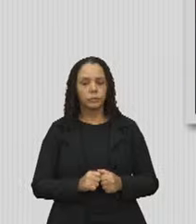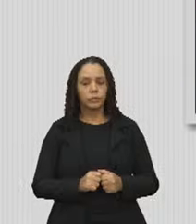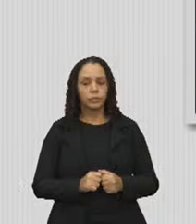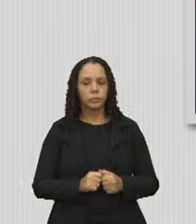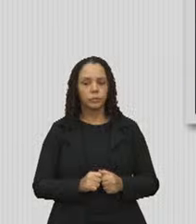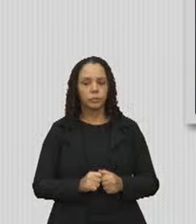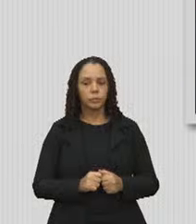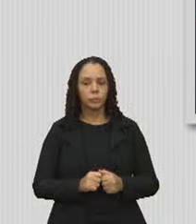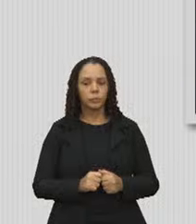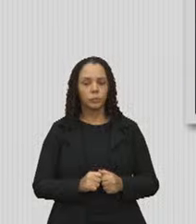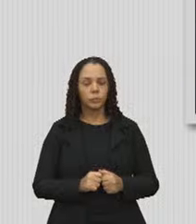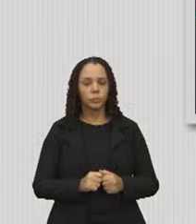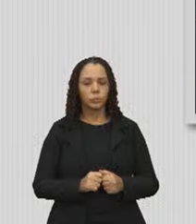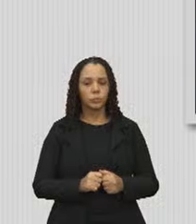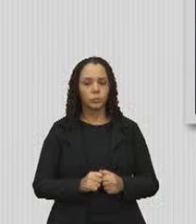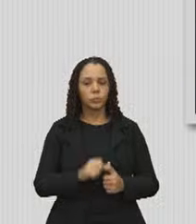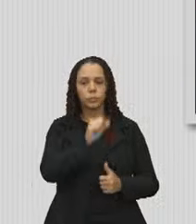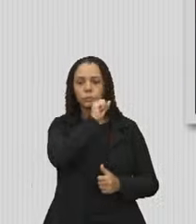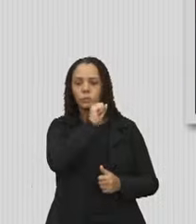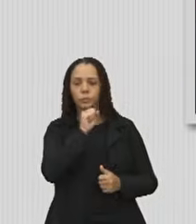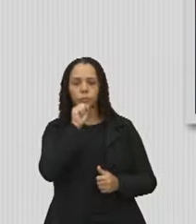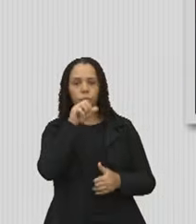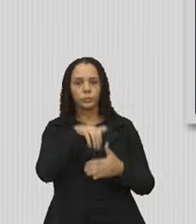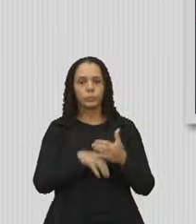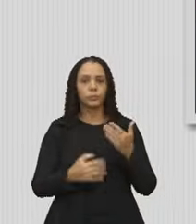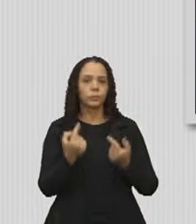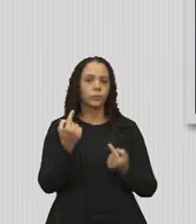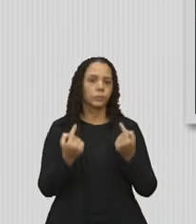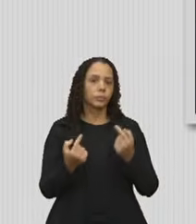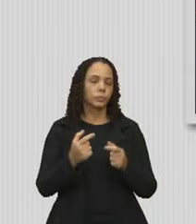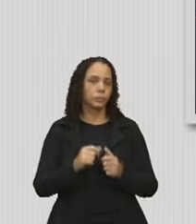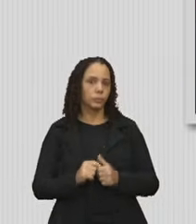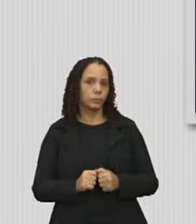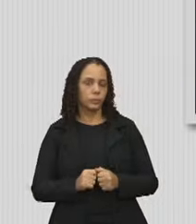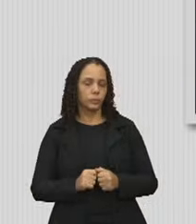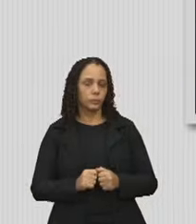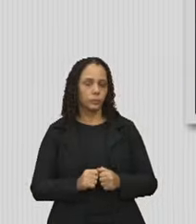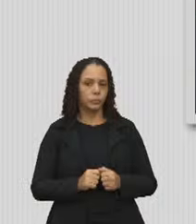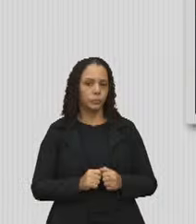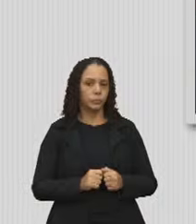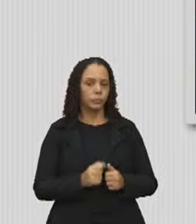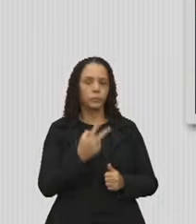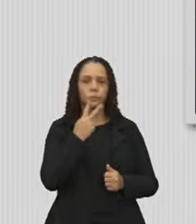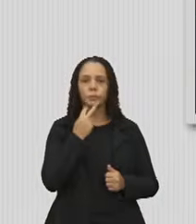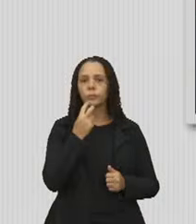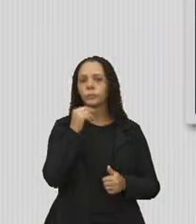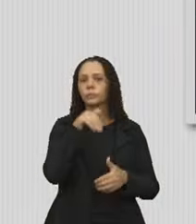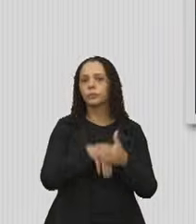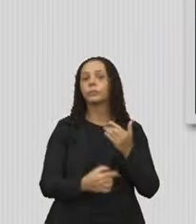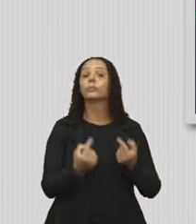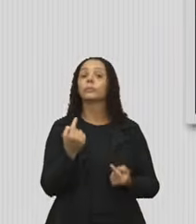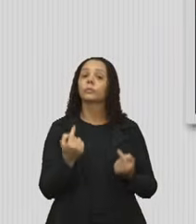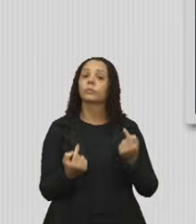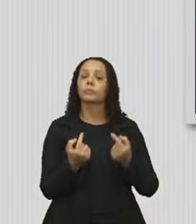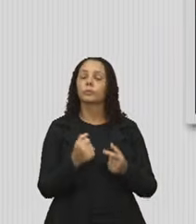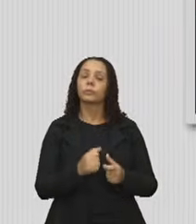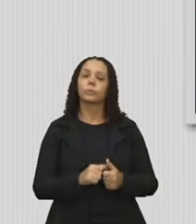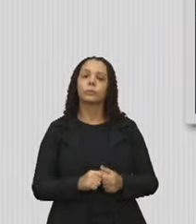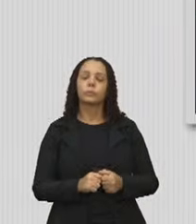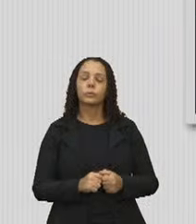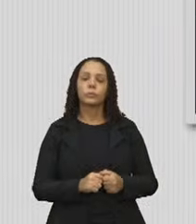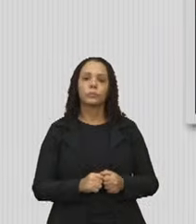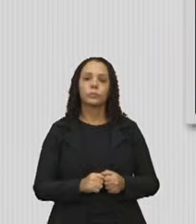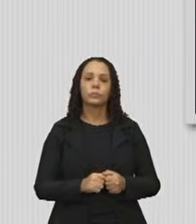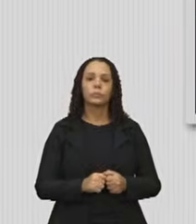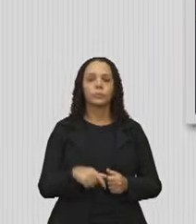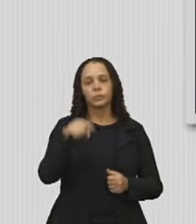Como voto o vereador Silfarne, Cidade de Salvador. Como vota o vereador Valmir do Parque Minha Lua. Como vota o